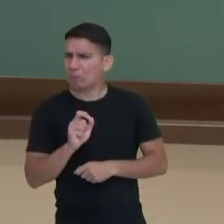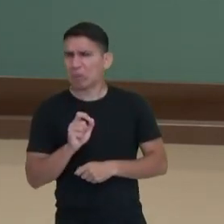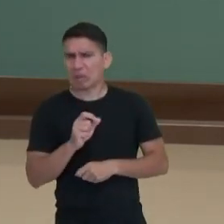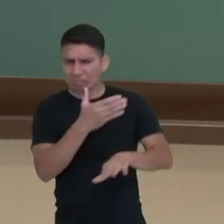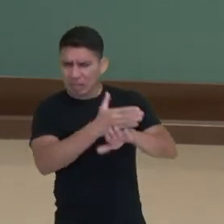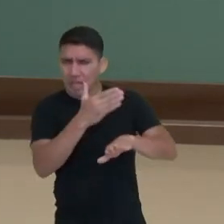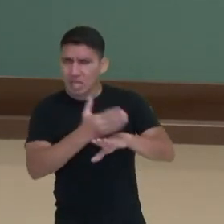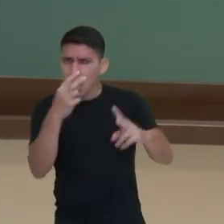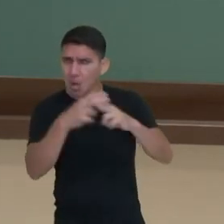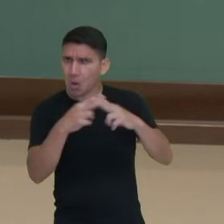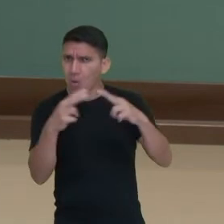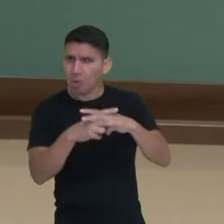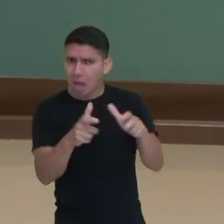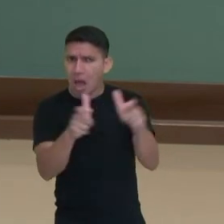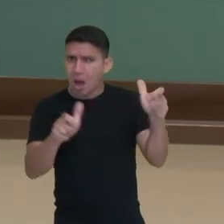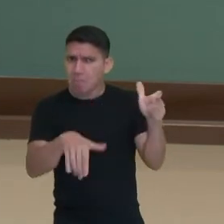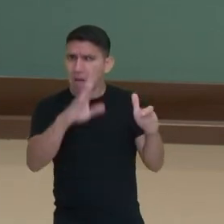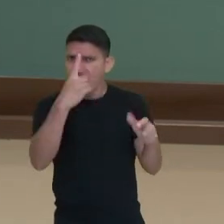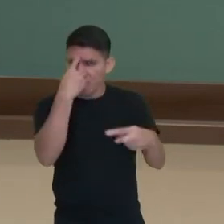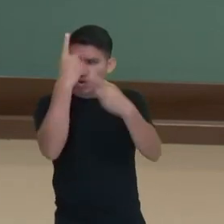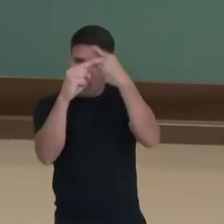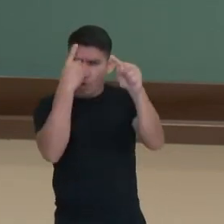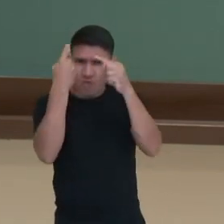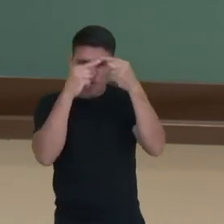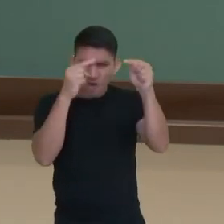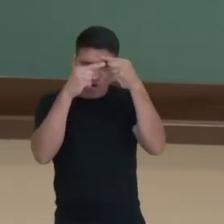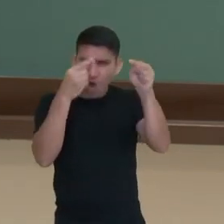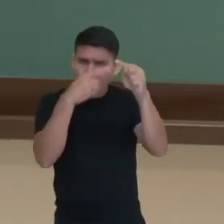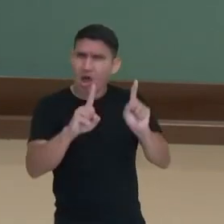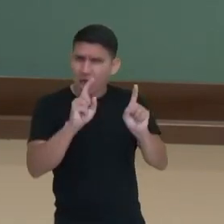realmente contribui para um aumento da violência?